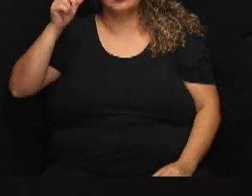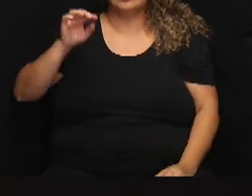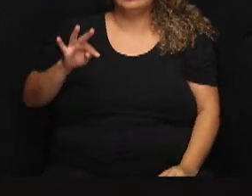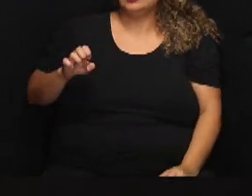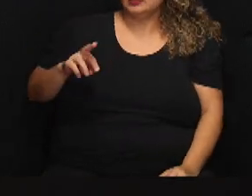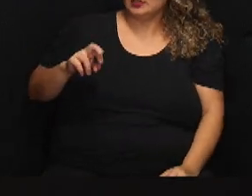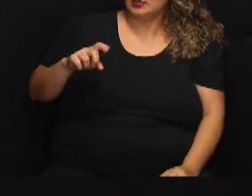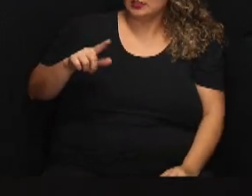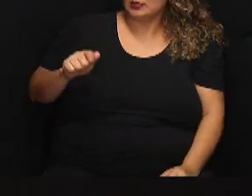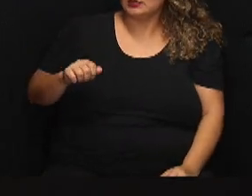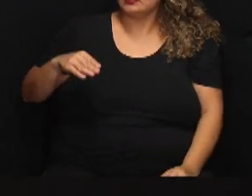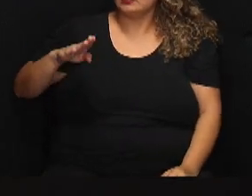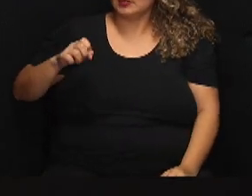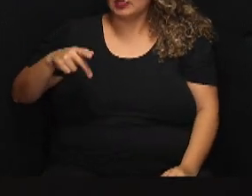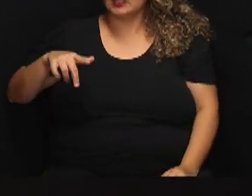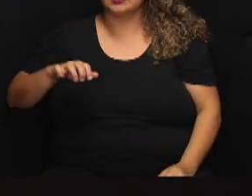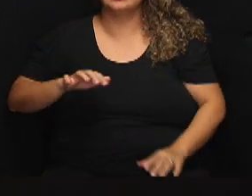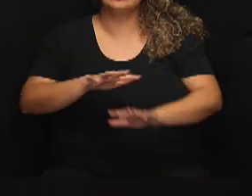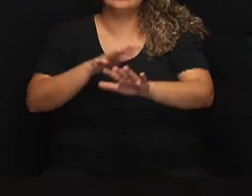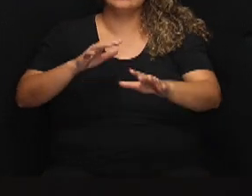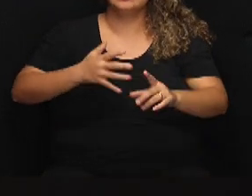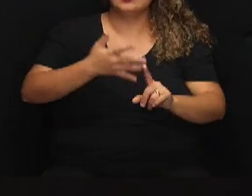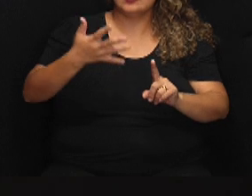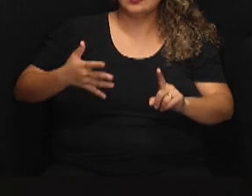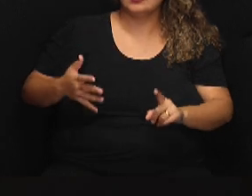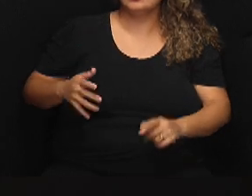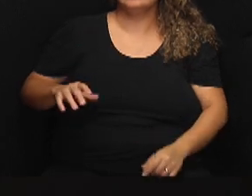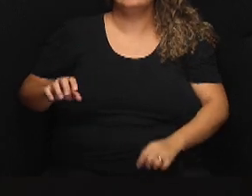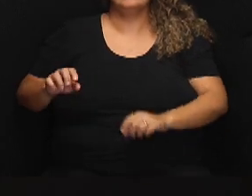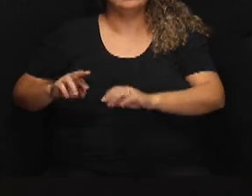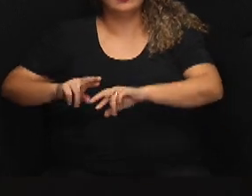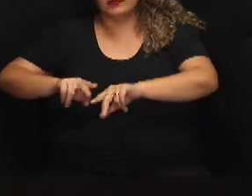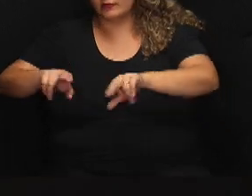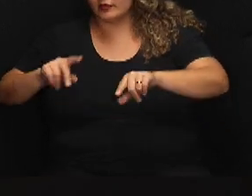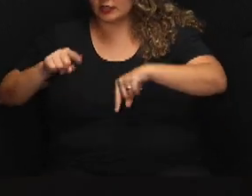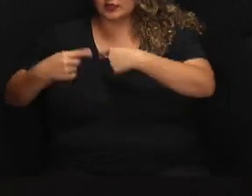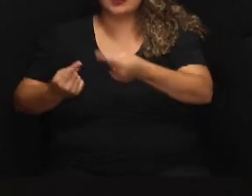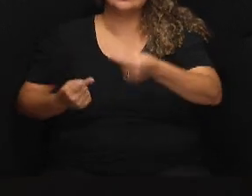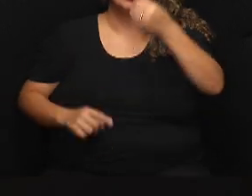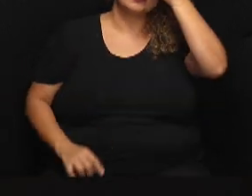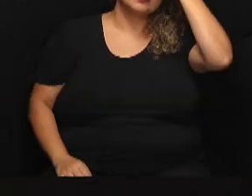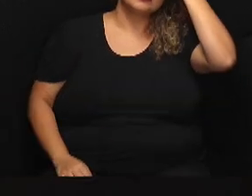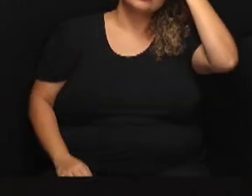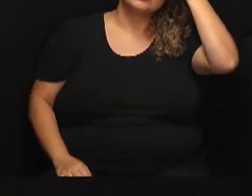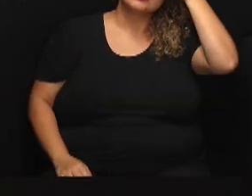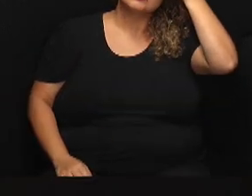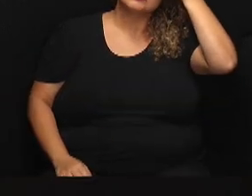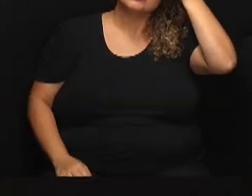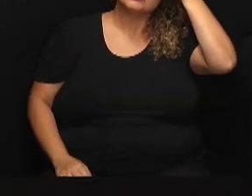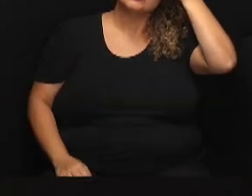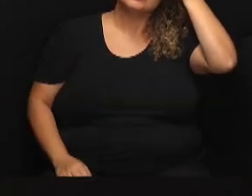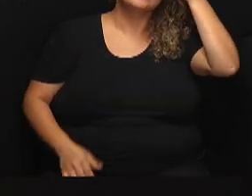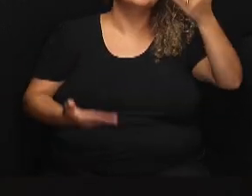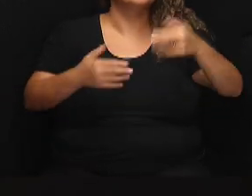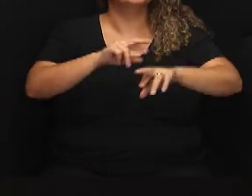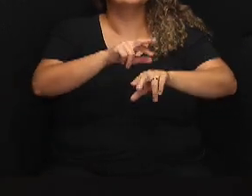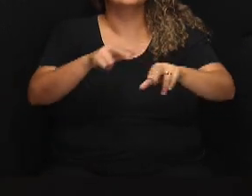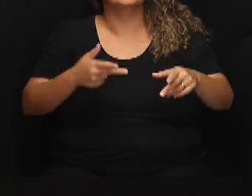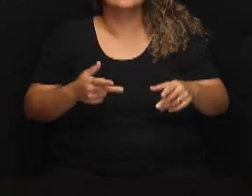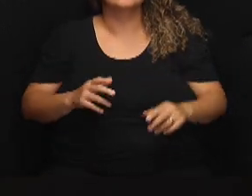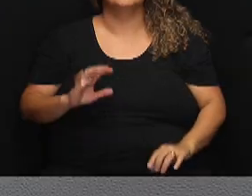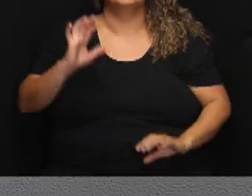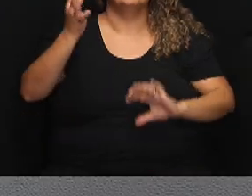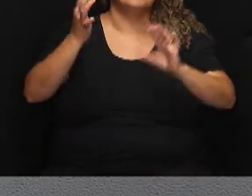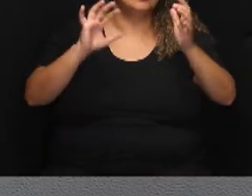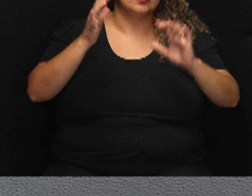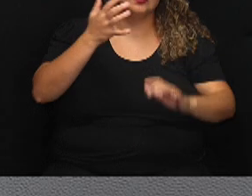Parada LGBT, Feira da Reforma Agrária, Sambaê, Dia do Candomblé, né? Isso mesmo, a gente tem hoje diversos eventos que acontecem na cidade de